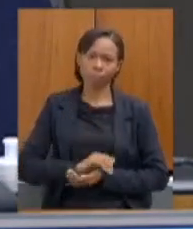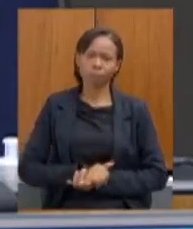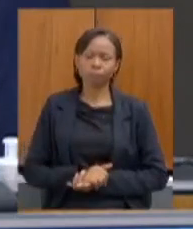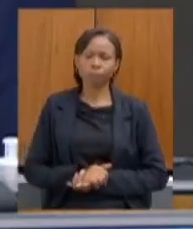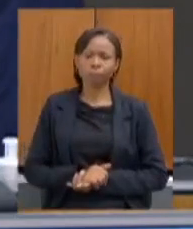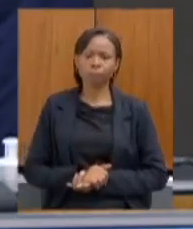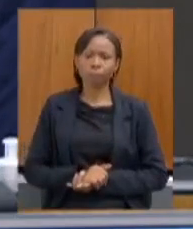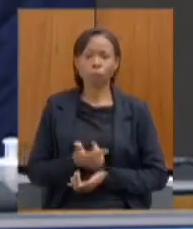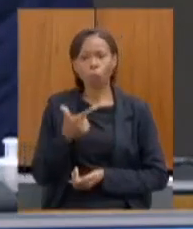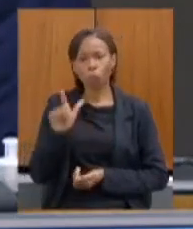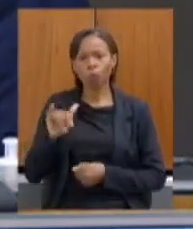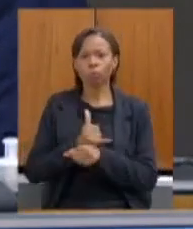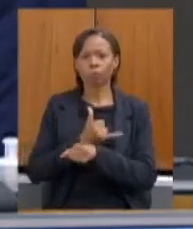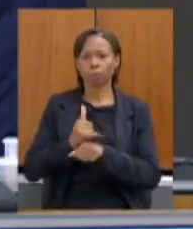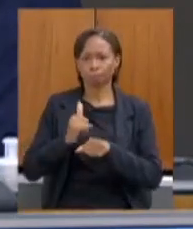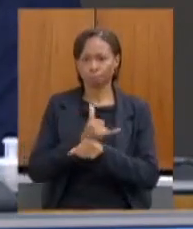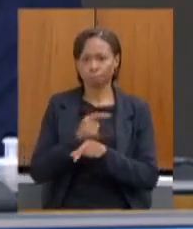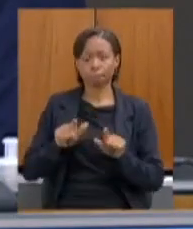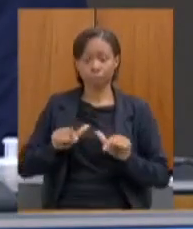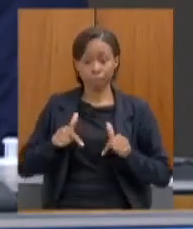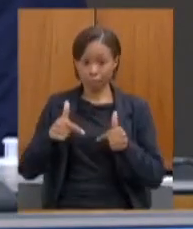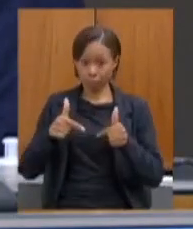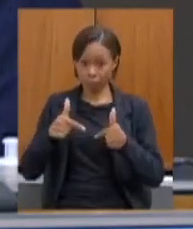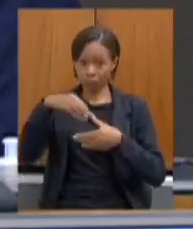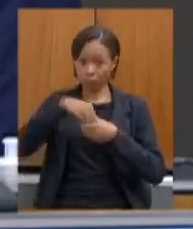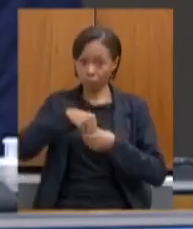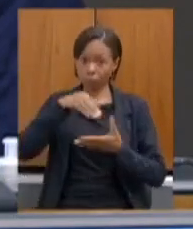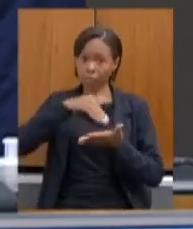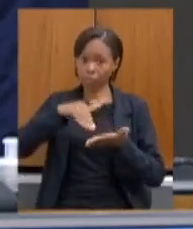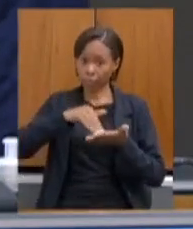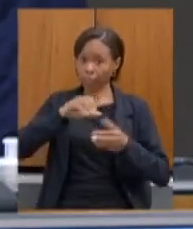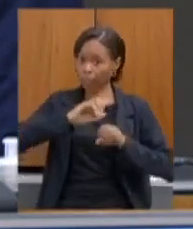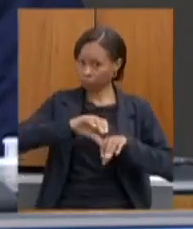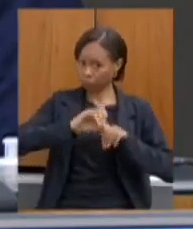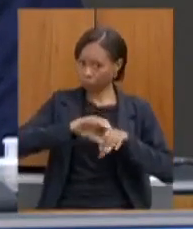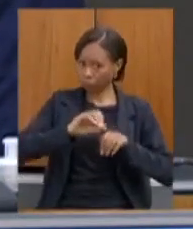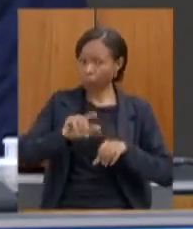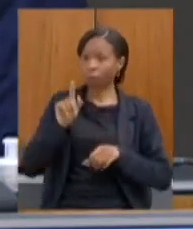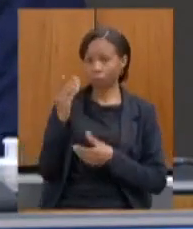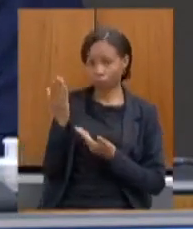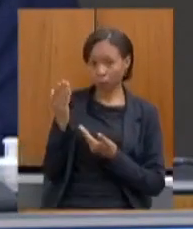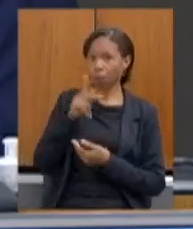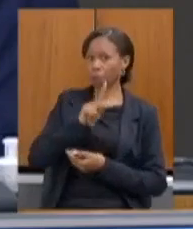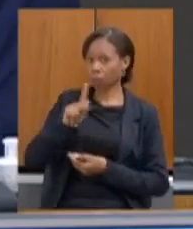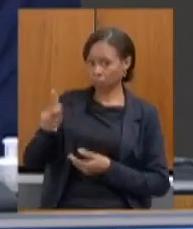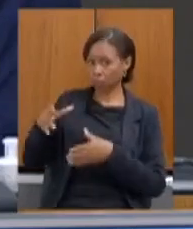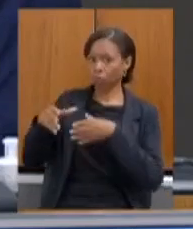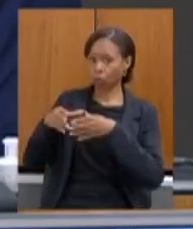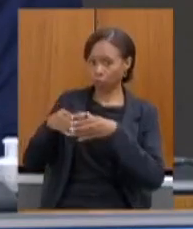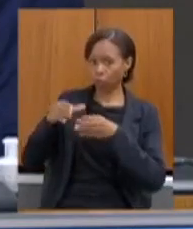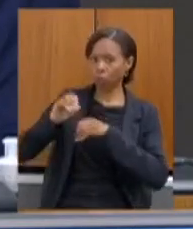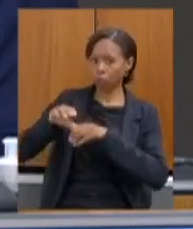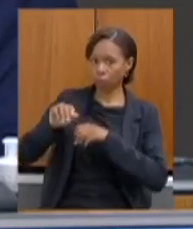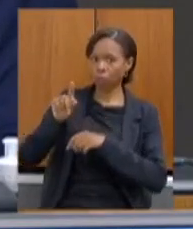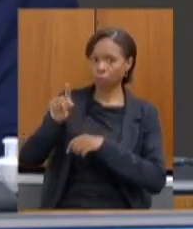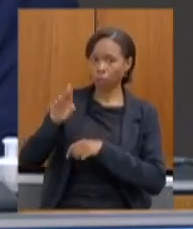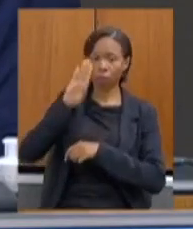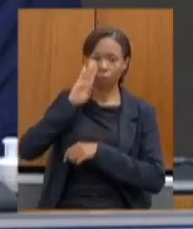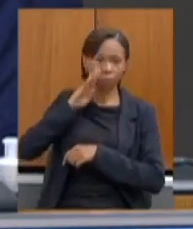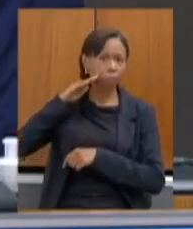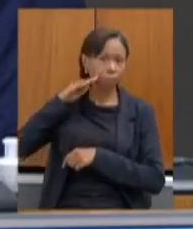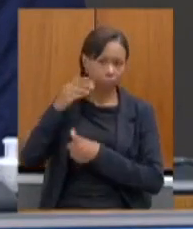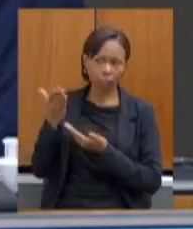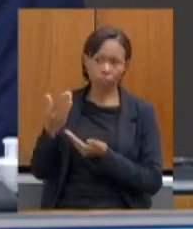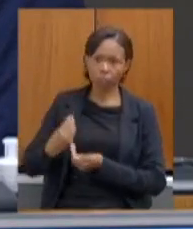Como outra medida, na Secretaria de Educação, e aqui nós temos a nossa presidente da Comissão de Educação na Assembleia Legislativa, a deputada Beatriz